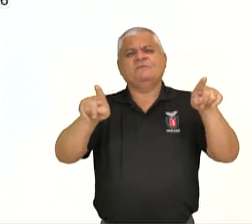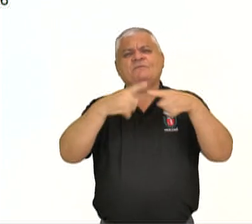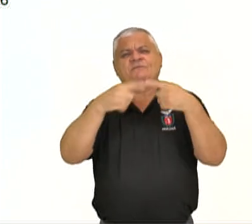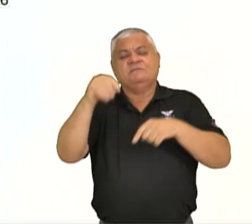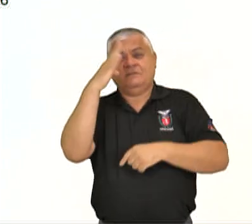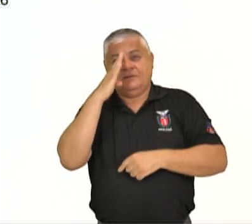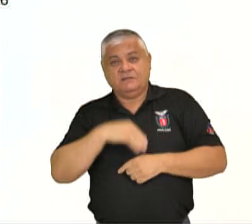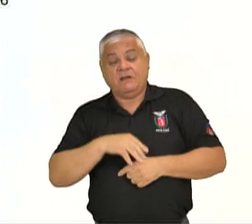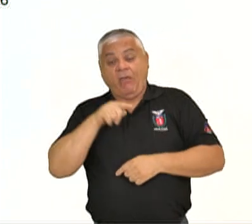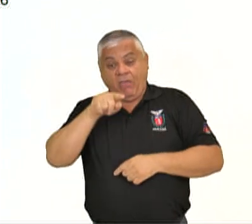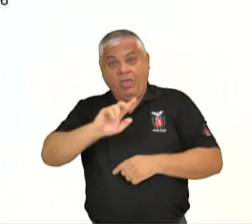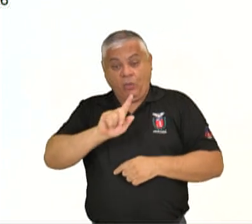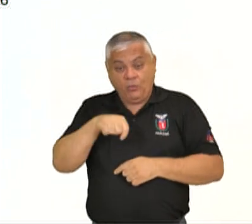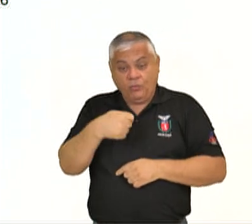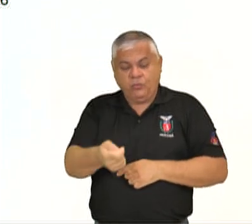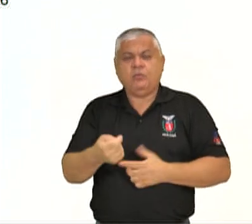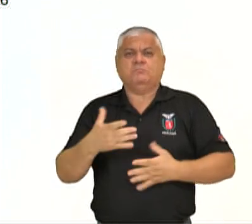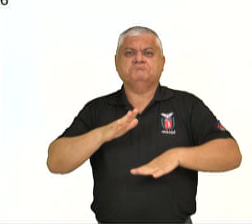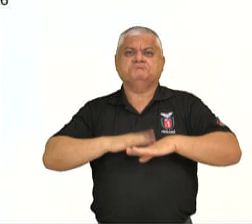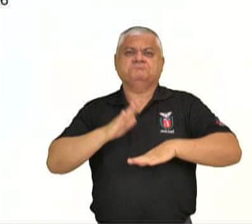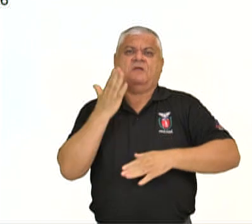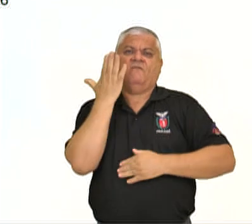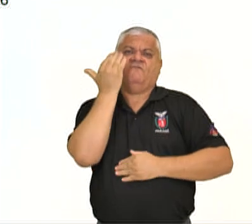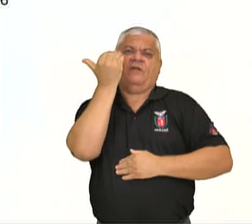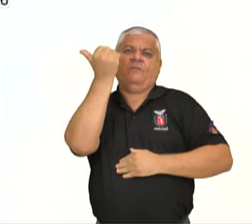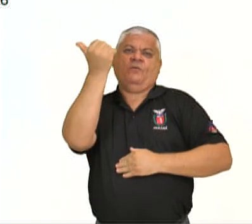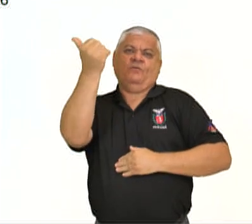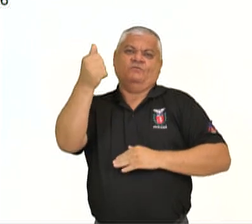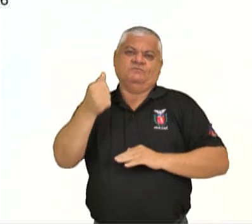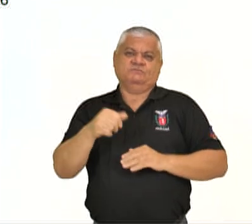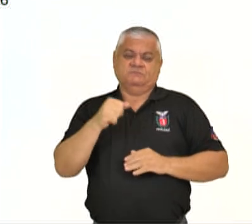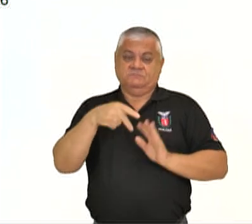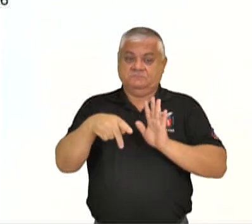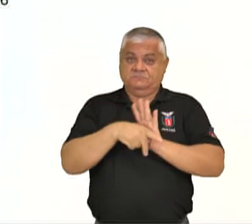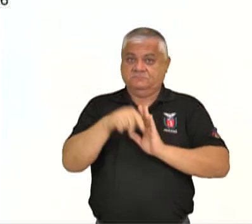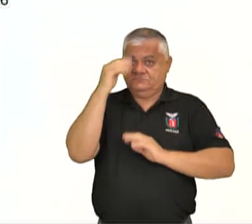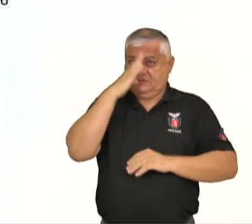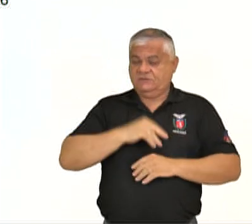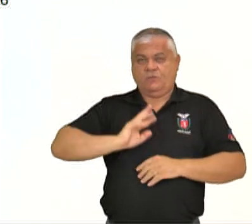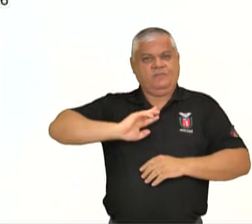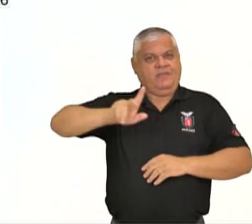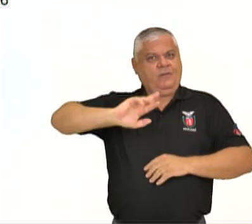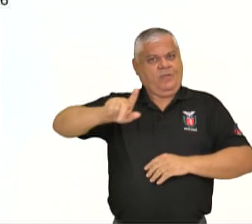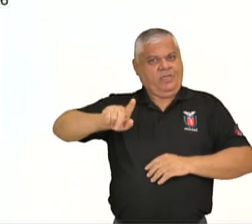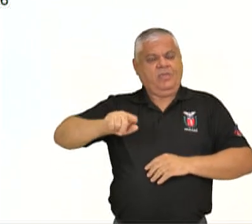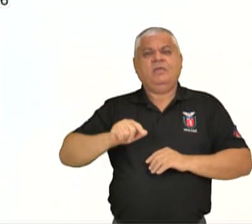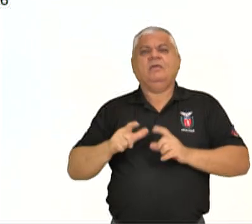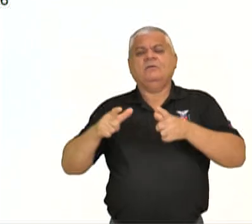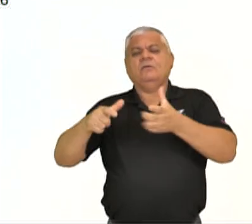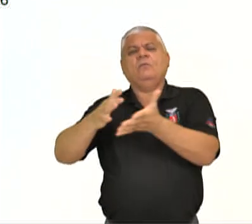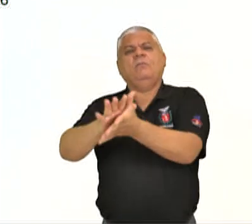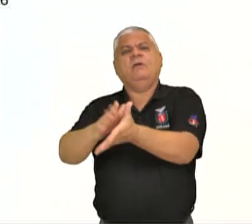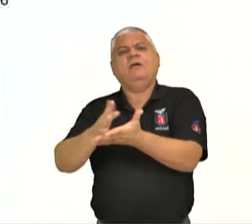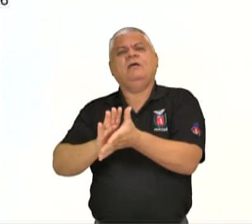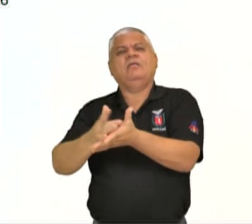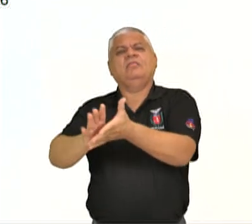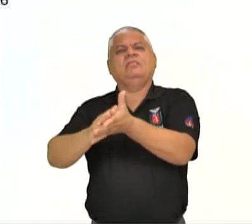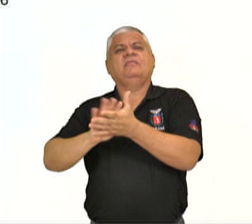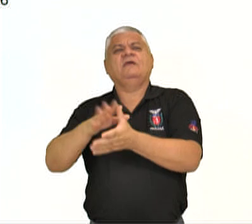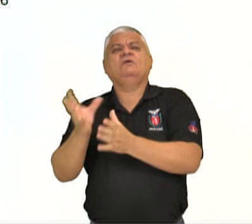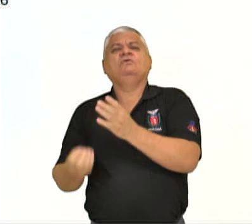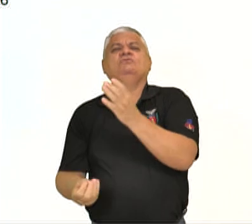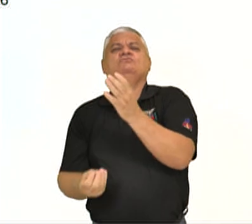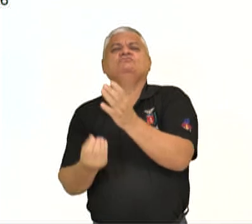foi considerado o instrumento não oficial da nação. O pandeiro brasileiro deriva